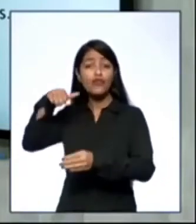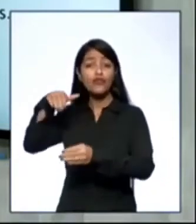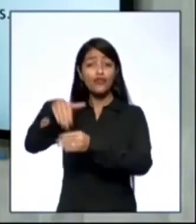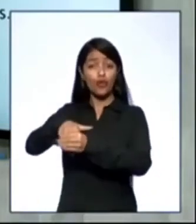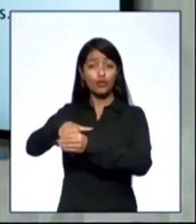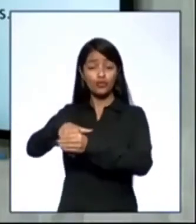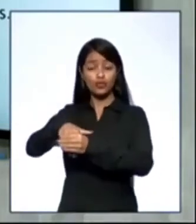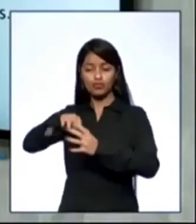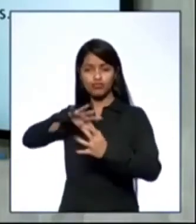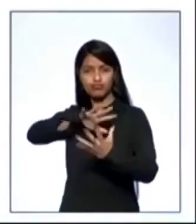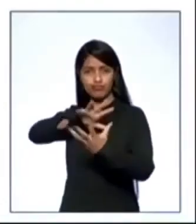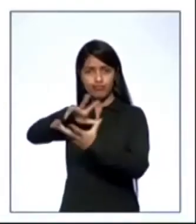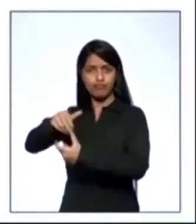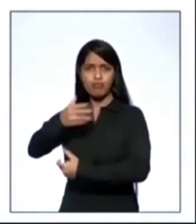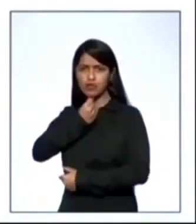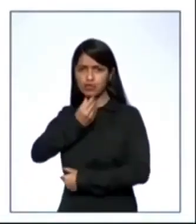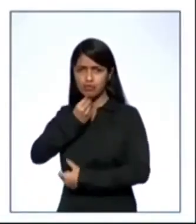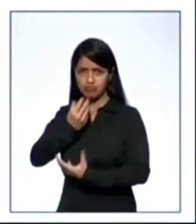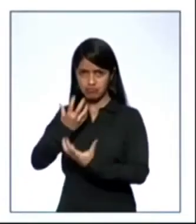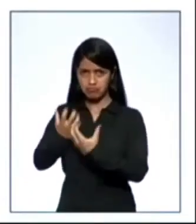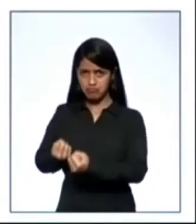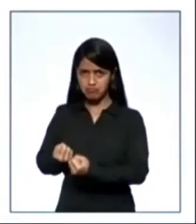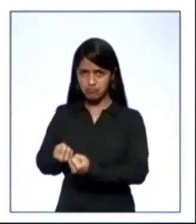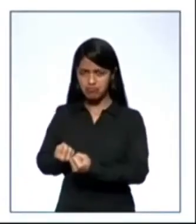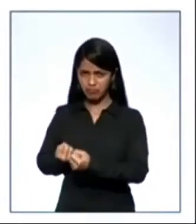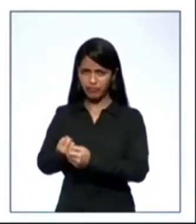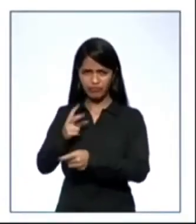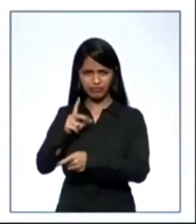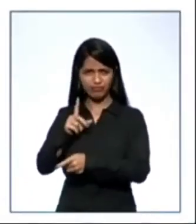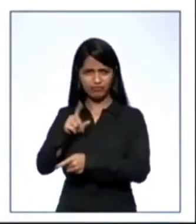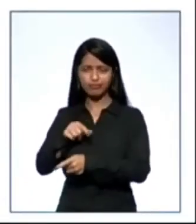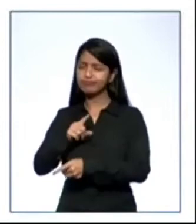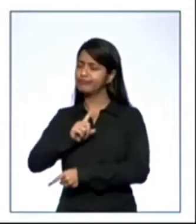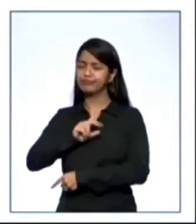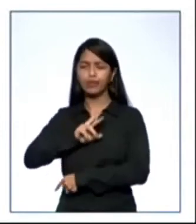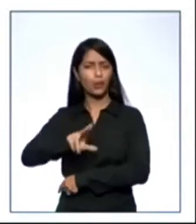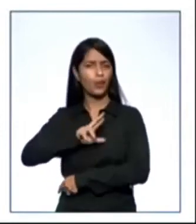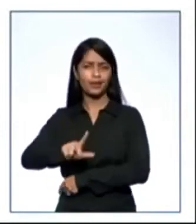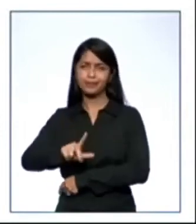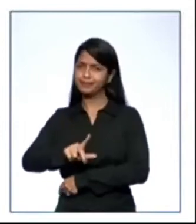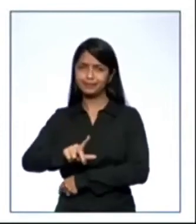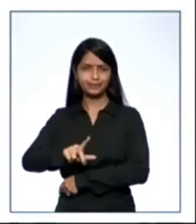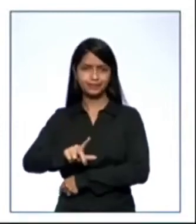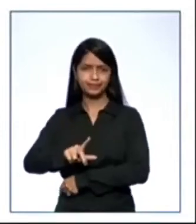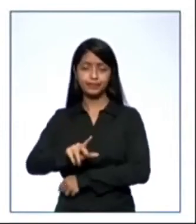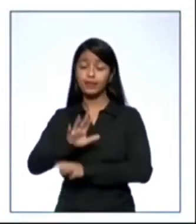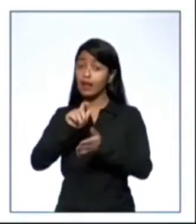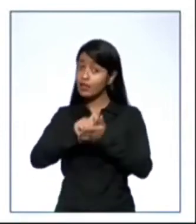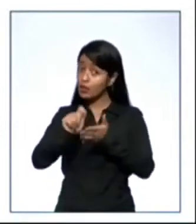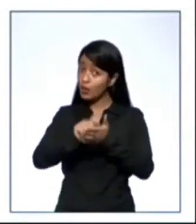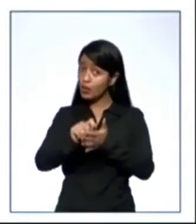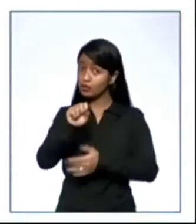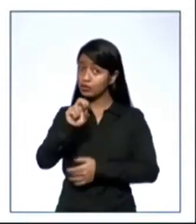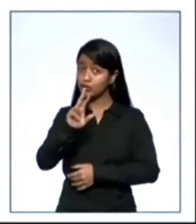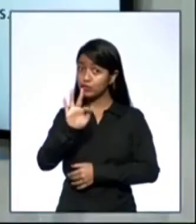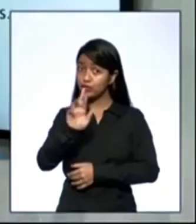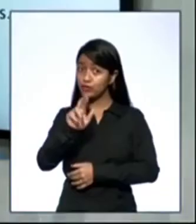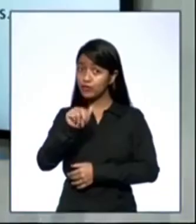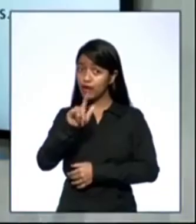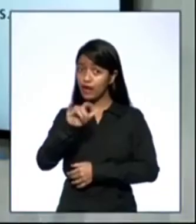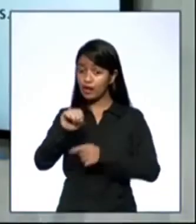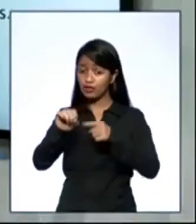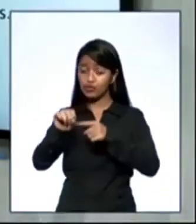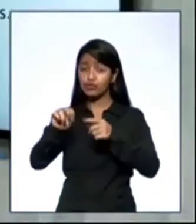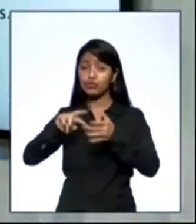flechinha. Sufrágio é voto. Não foi isso. Adoção do sufrágio universal masculino. Gente, eu não posso falar que vai ter voto universal no mundo